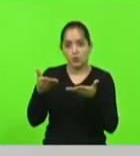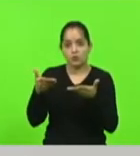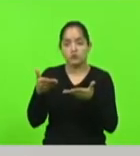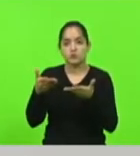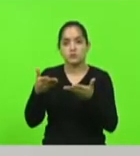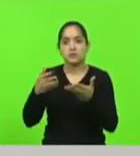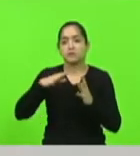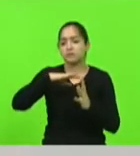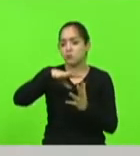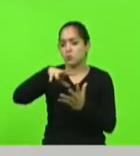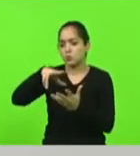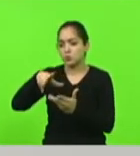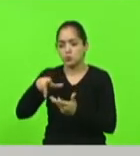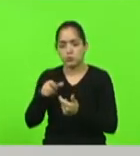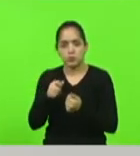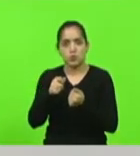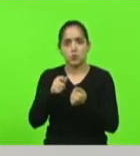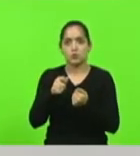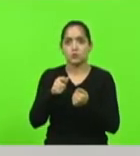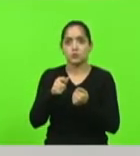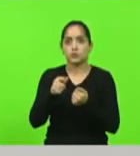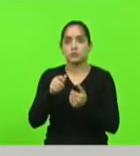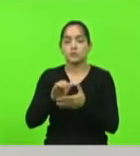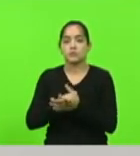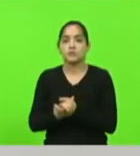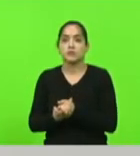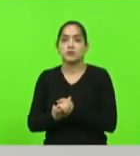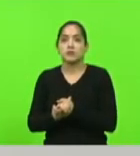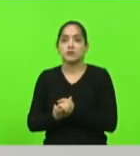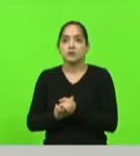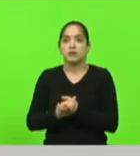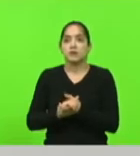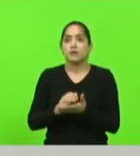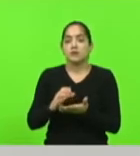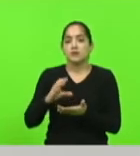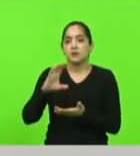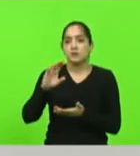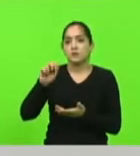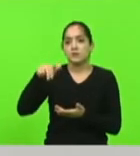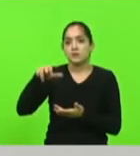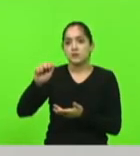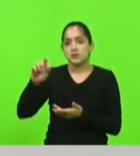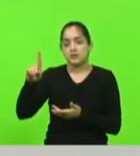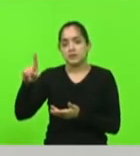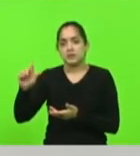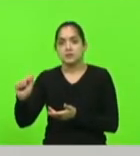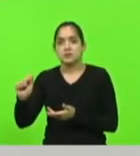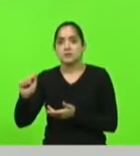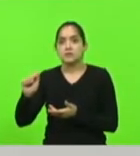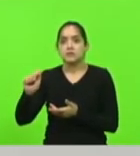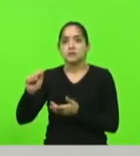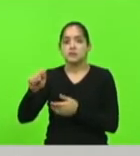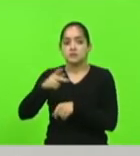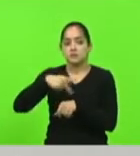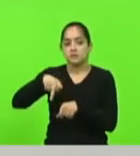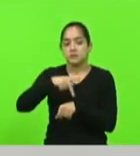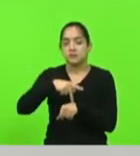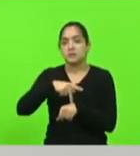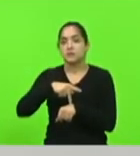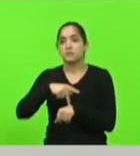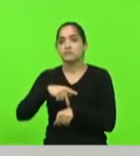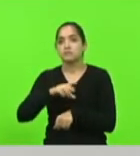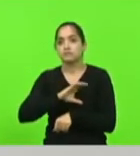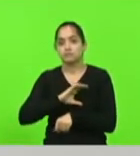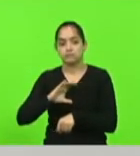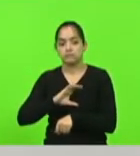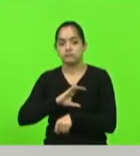no mundo e que tem o Canadá como referência mundial nesta modalidade esportiva, porém,